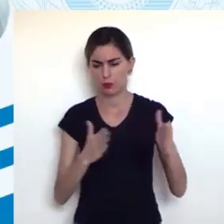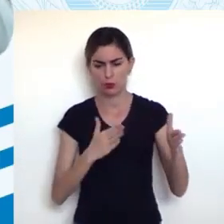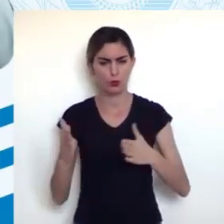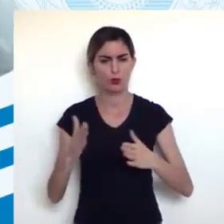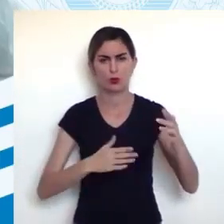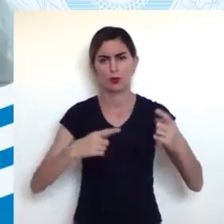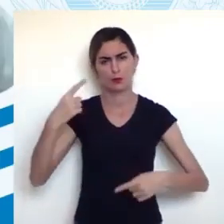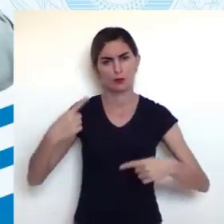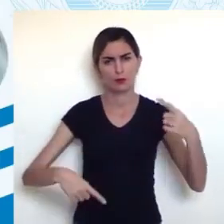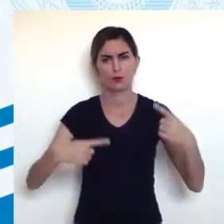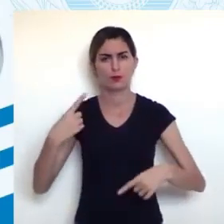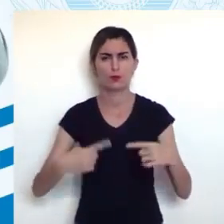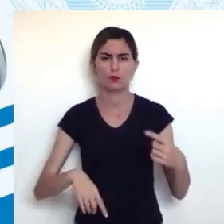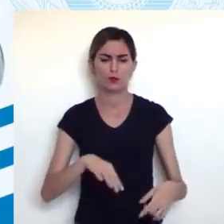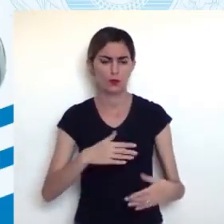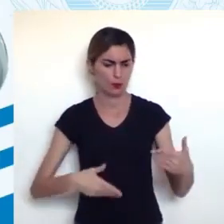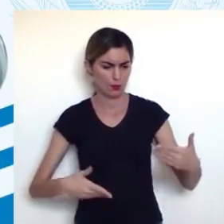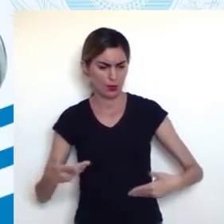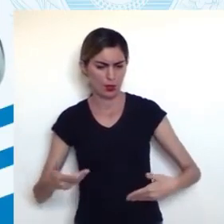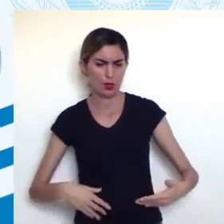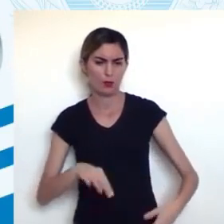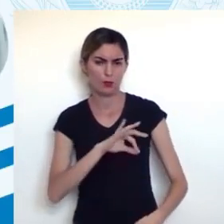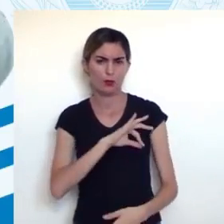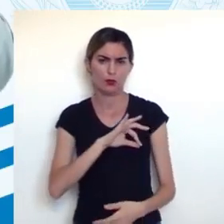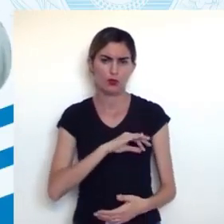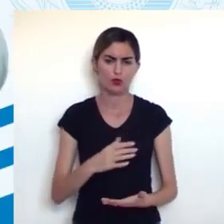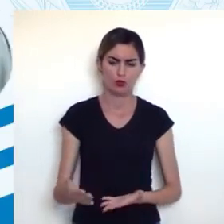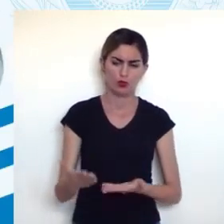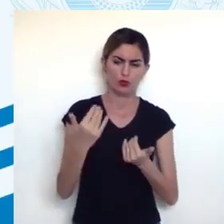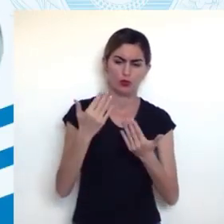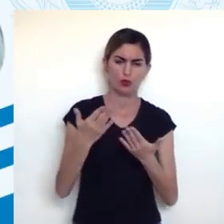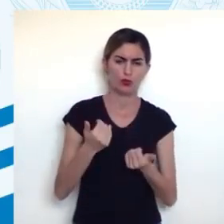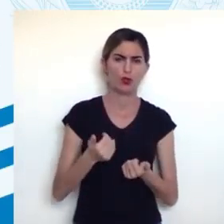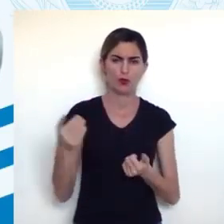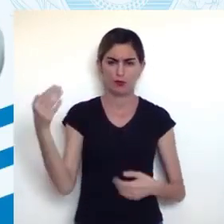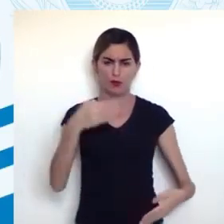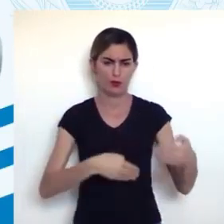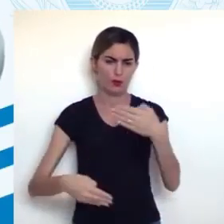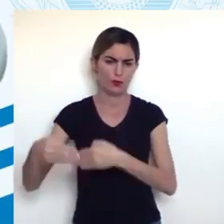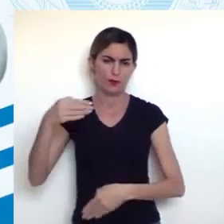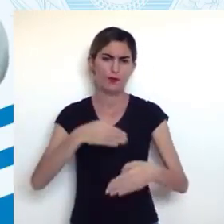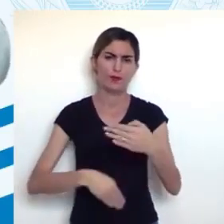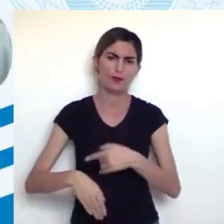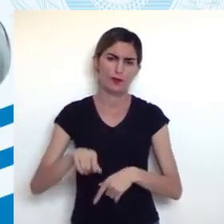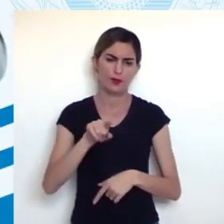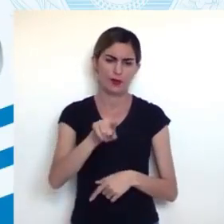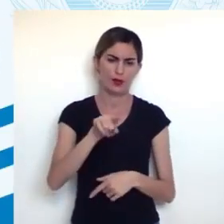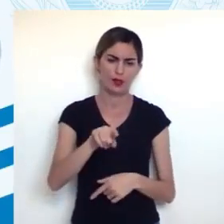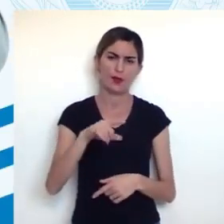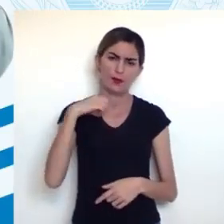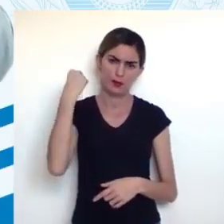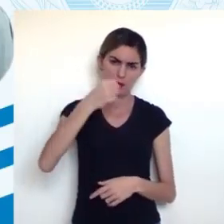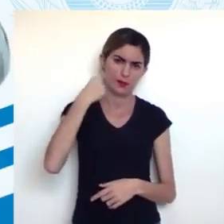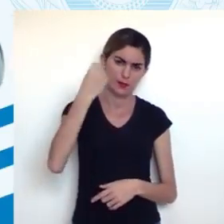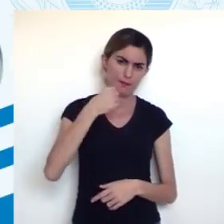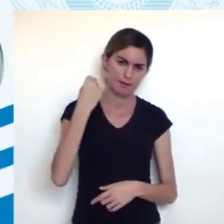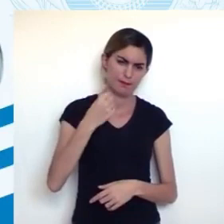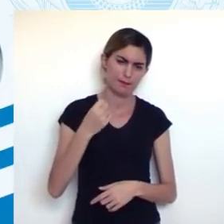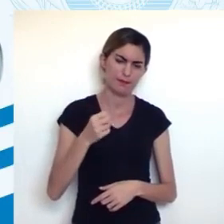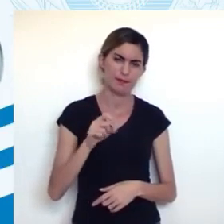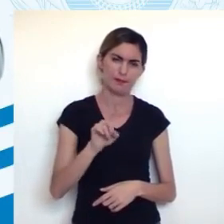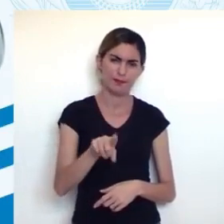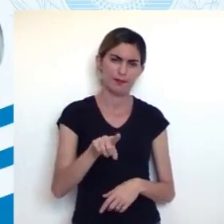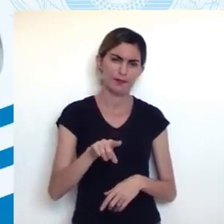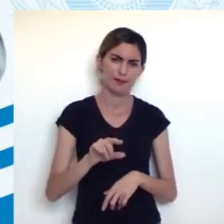Durante um confronto entre operários e polícia, né? Um jovem operário que participava de